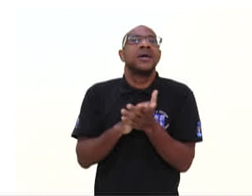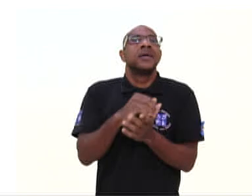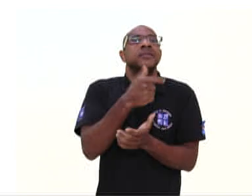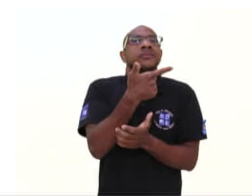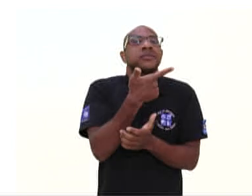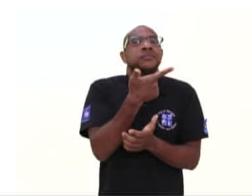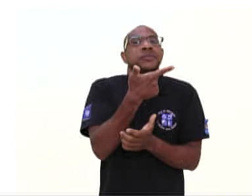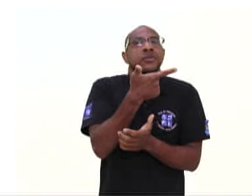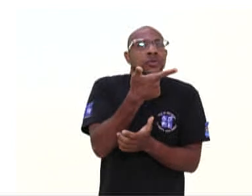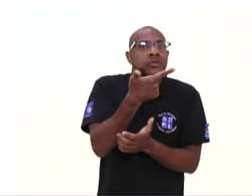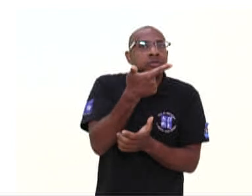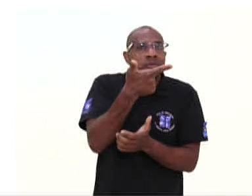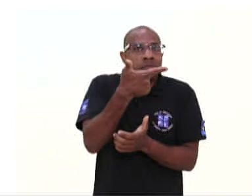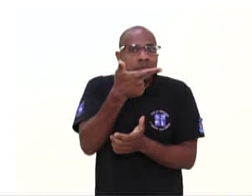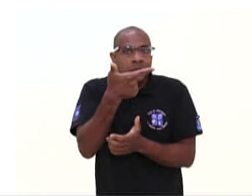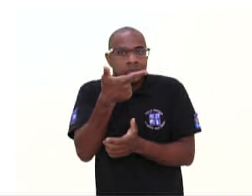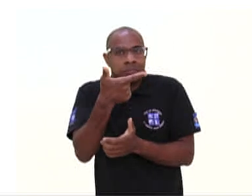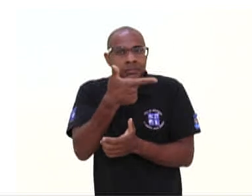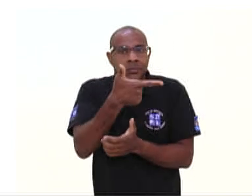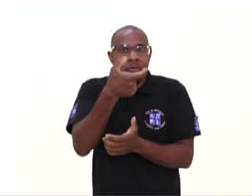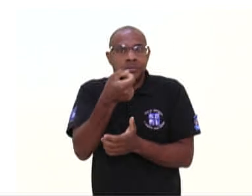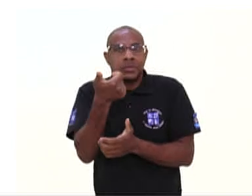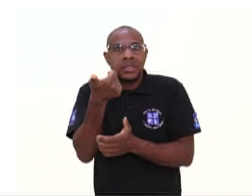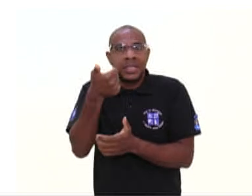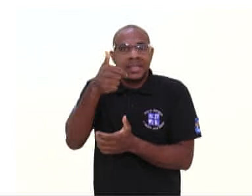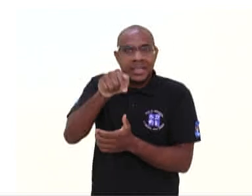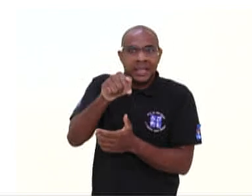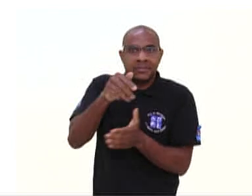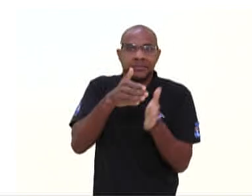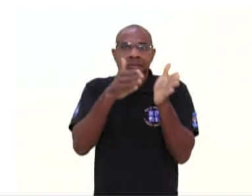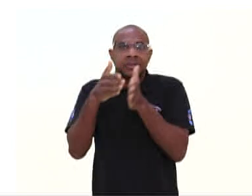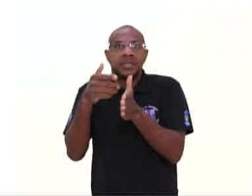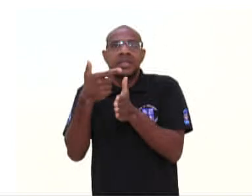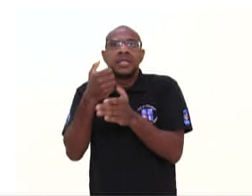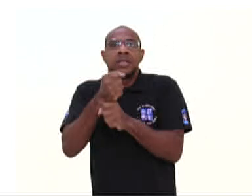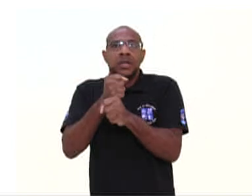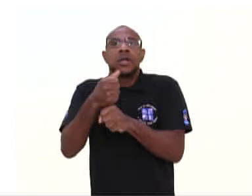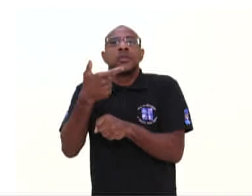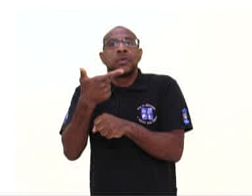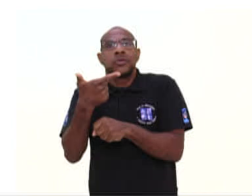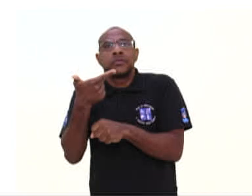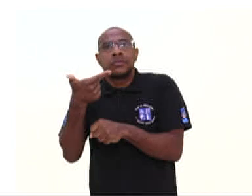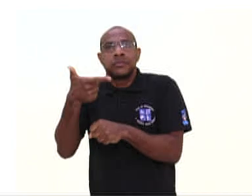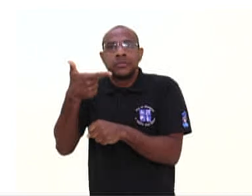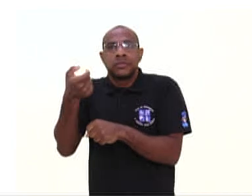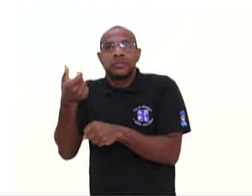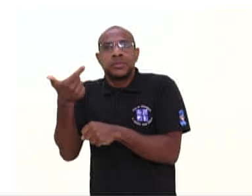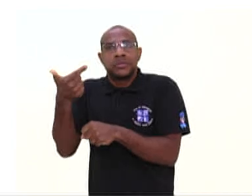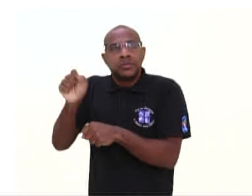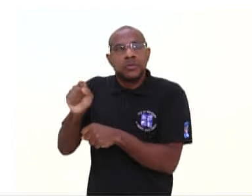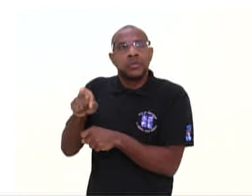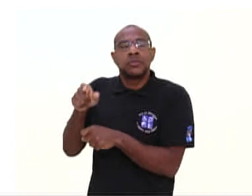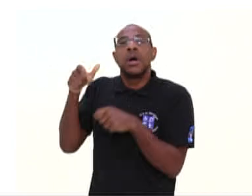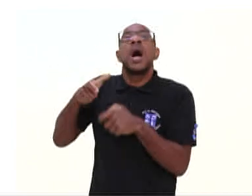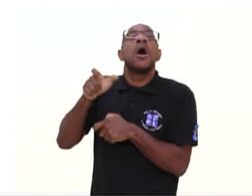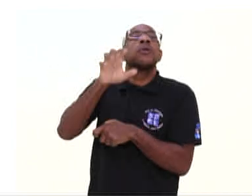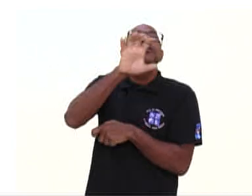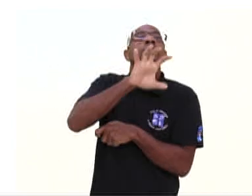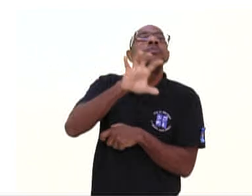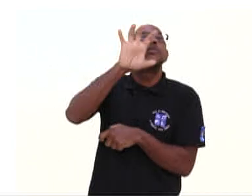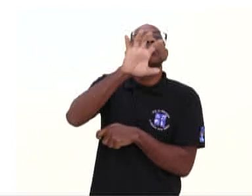2018, vocês têm aqui a legenda à esquerda, a região em que o acesso à internet cresceu mais foi